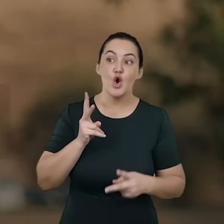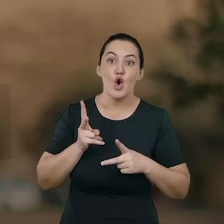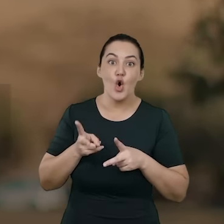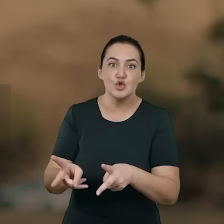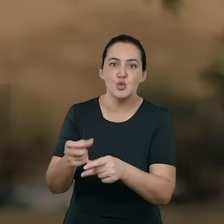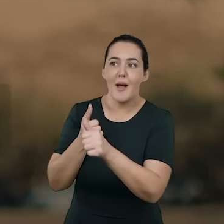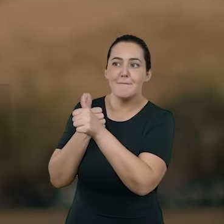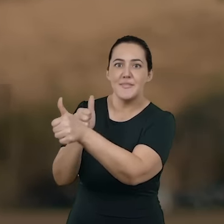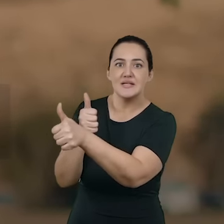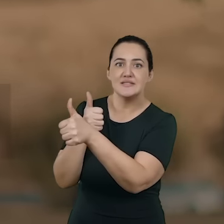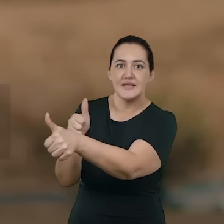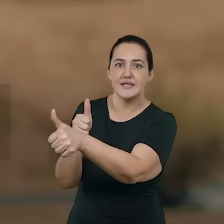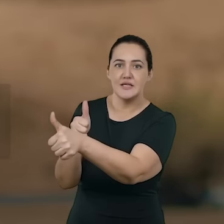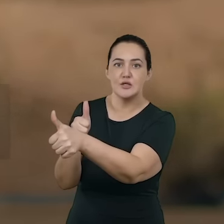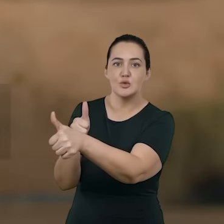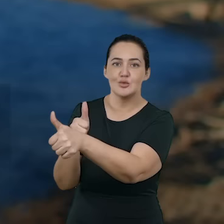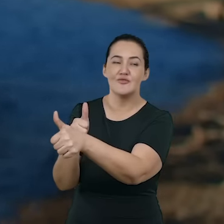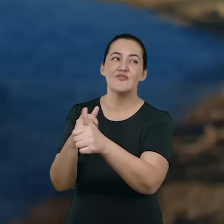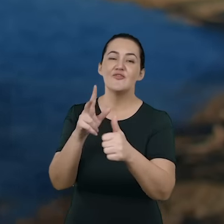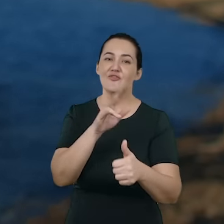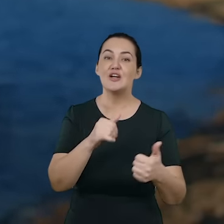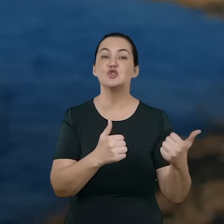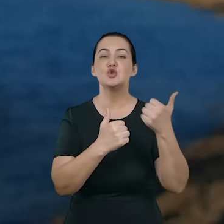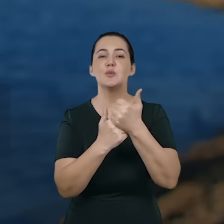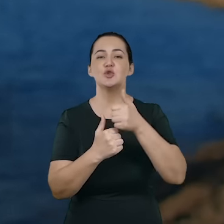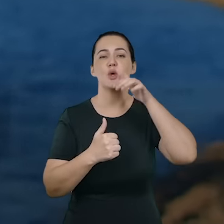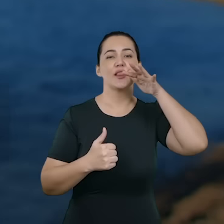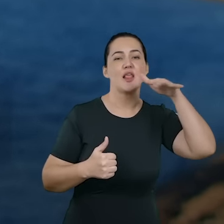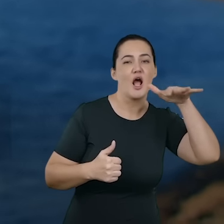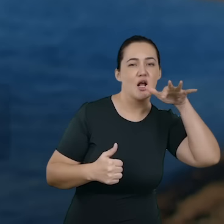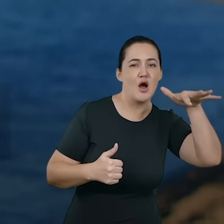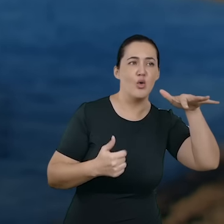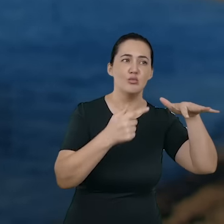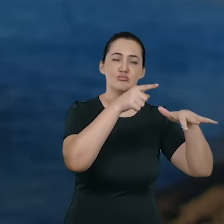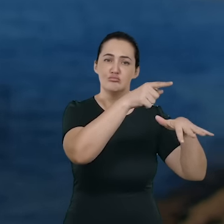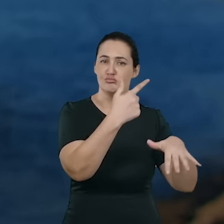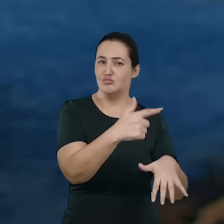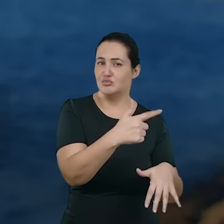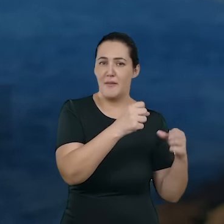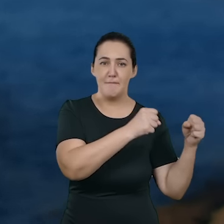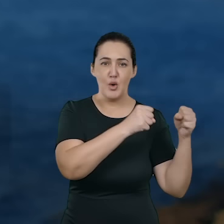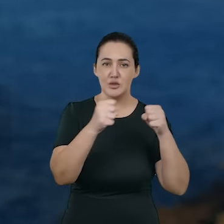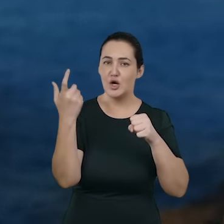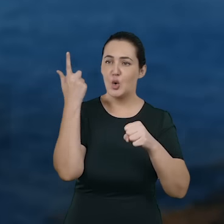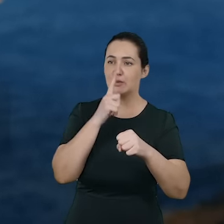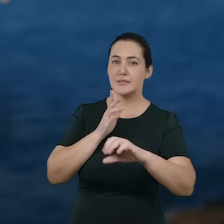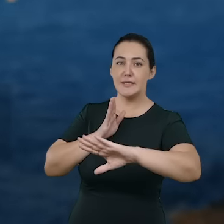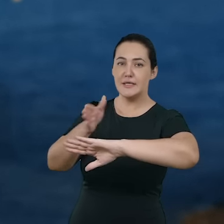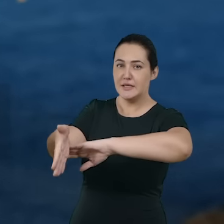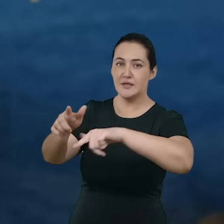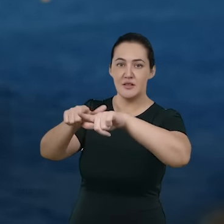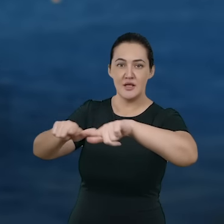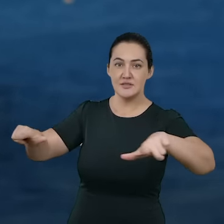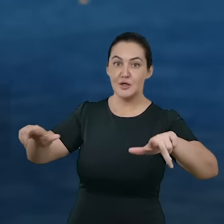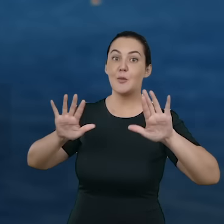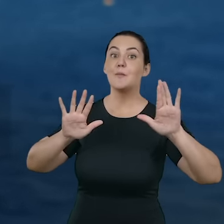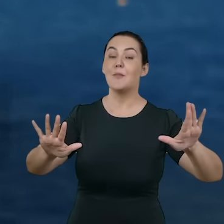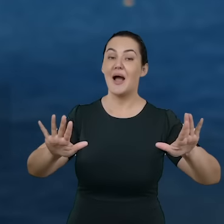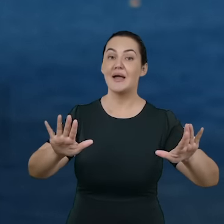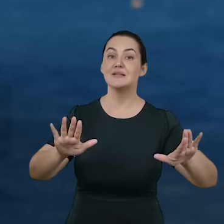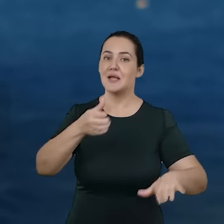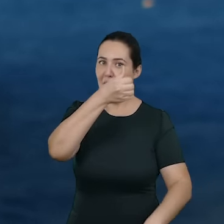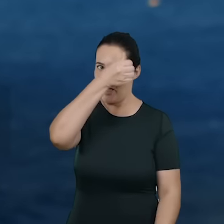perseguição da mulher no lugar do dragão. Tanto é que o dragão não tinha poder para alcançar a mulher no deserto, mas a besta